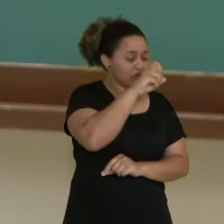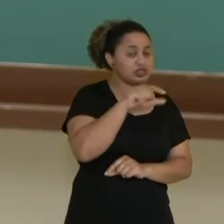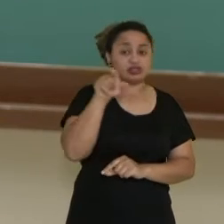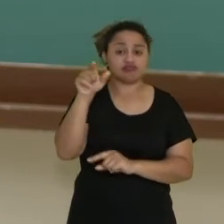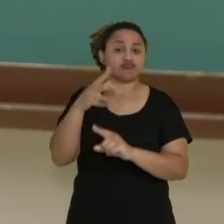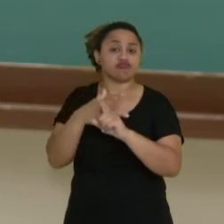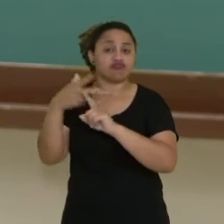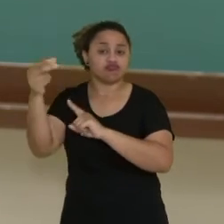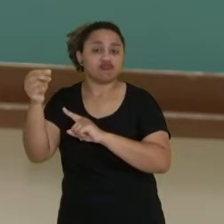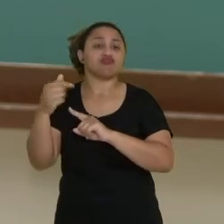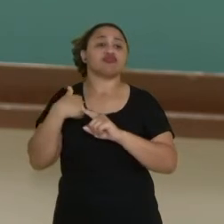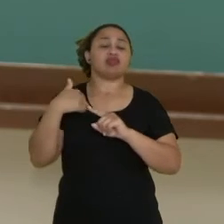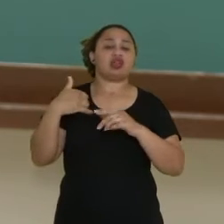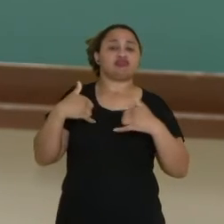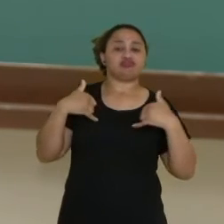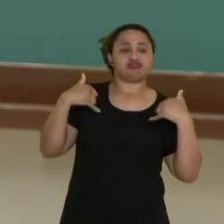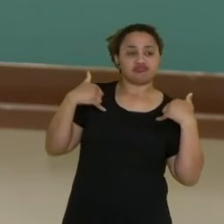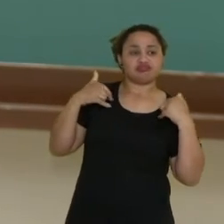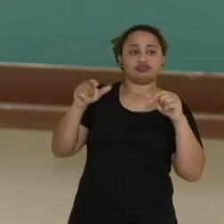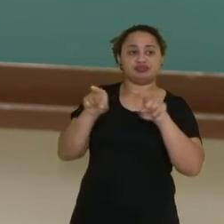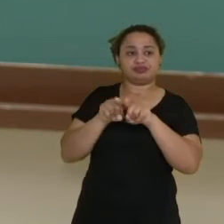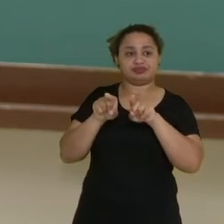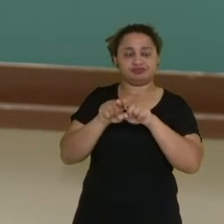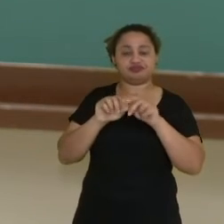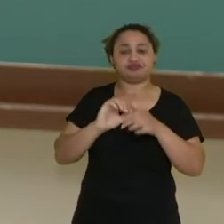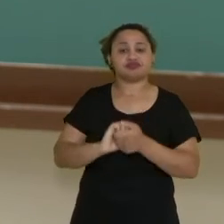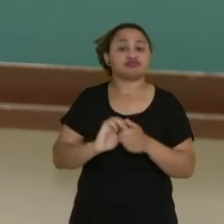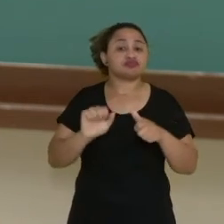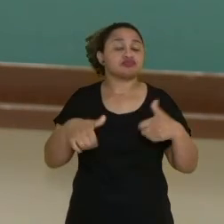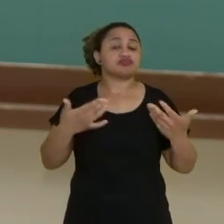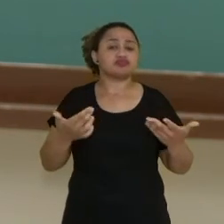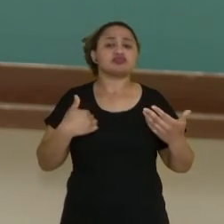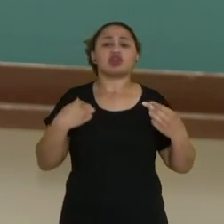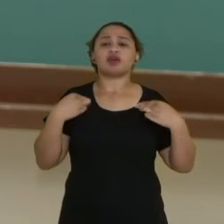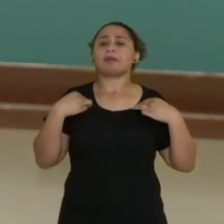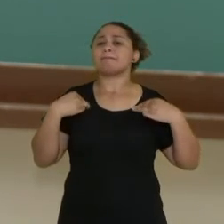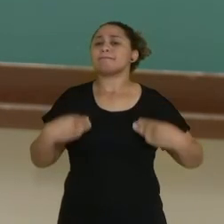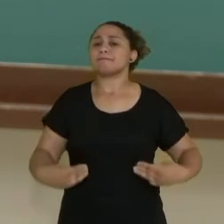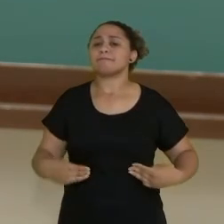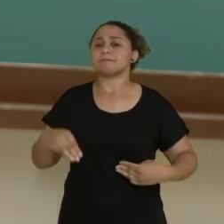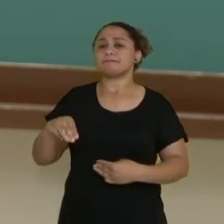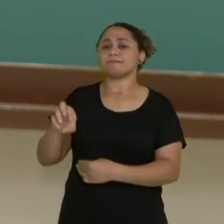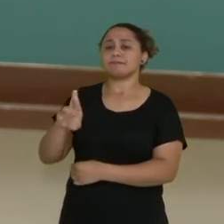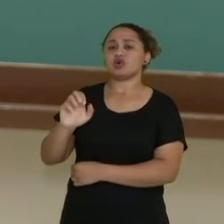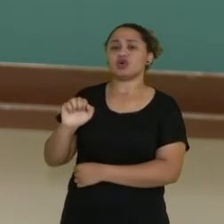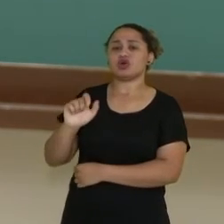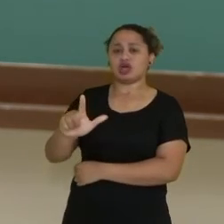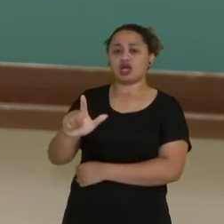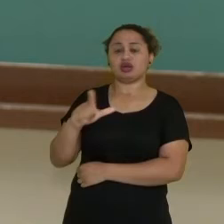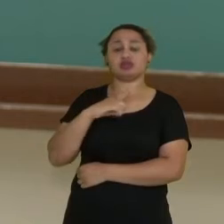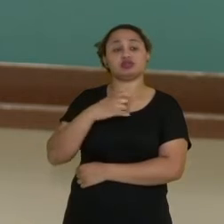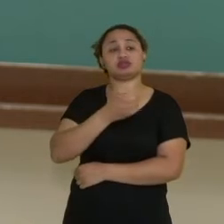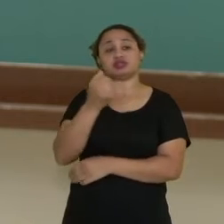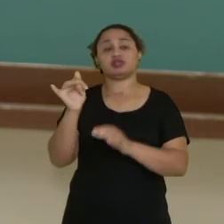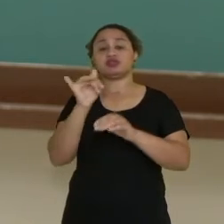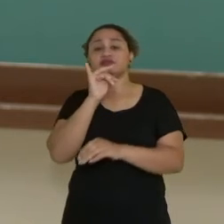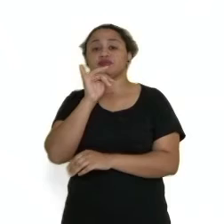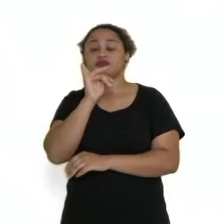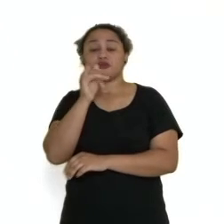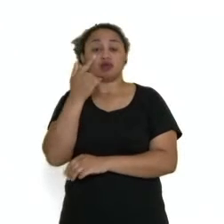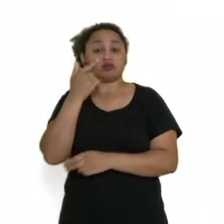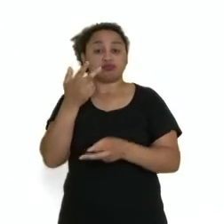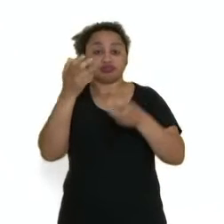a derrota dos orgulhosos. Em relação à moral, nós temos aqui alguns exemplos, né? Então vamos